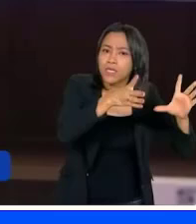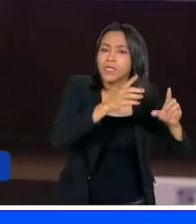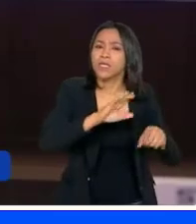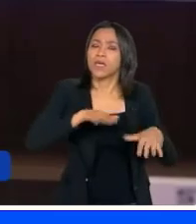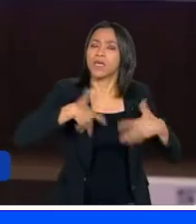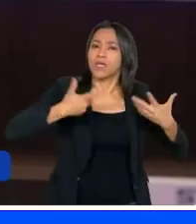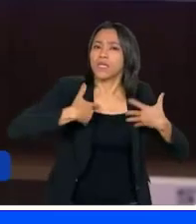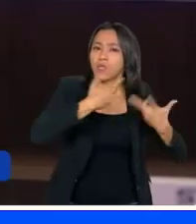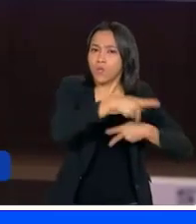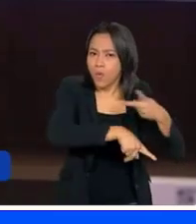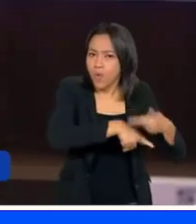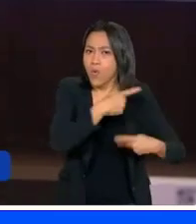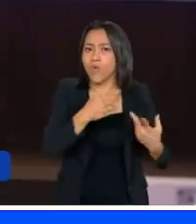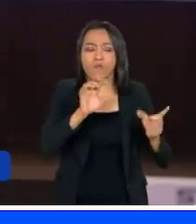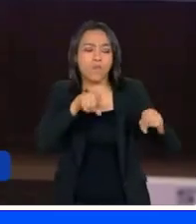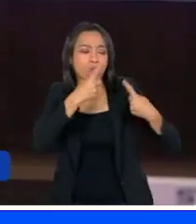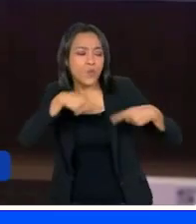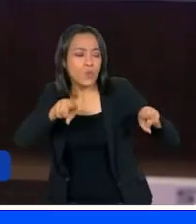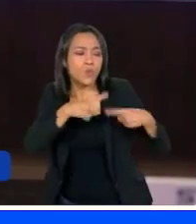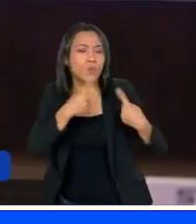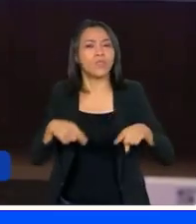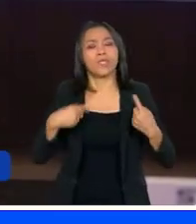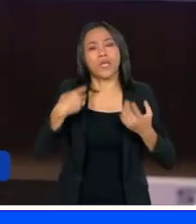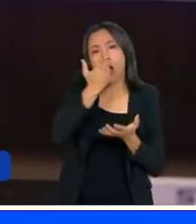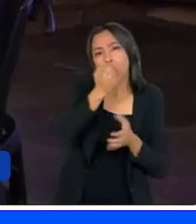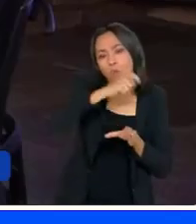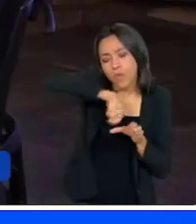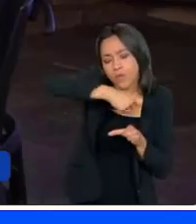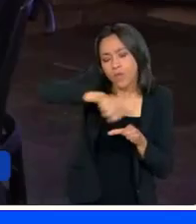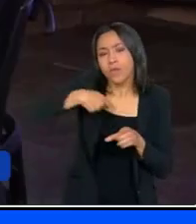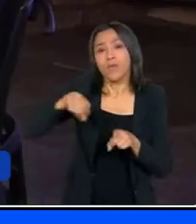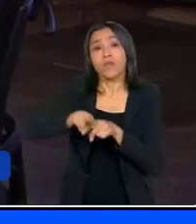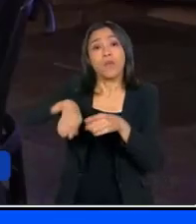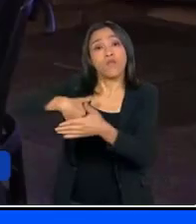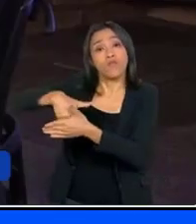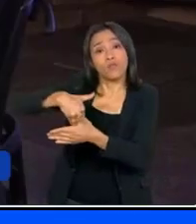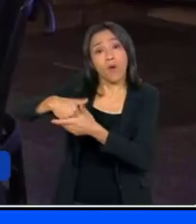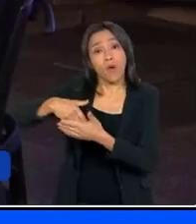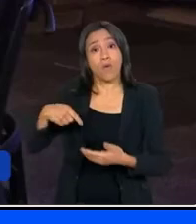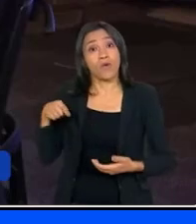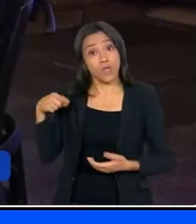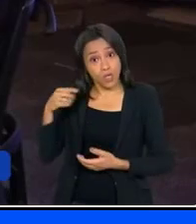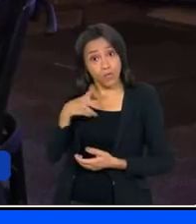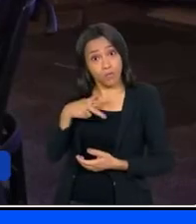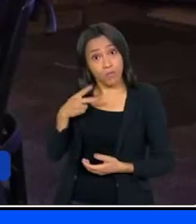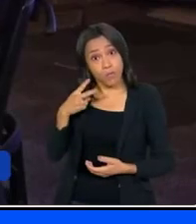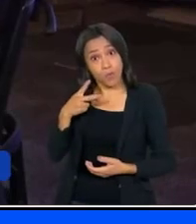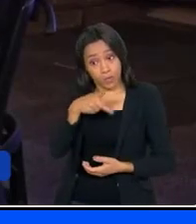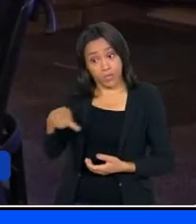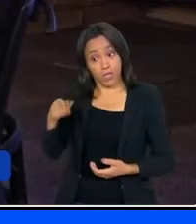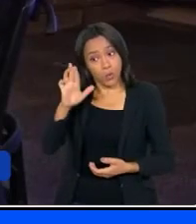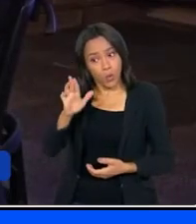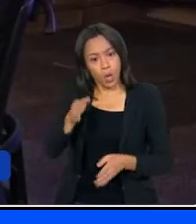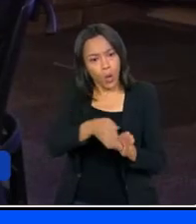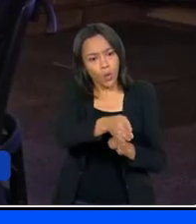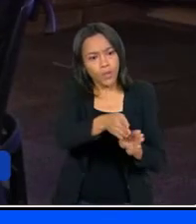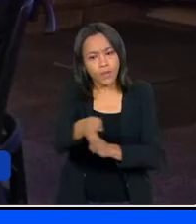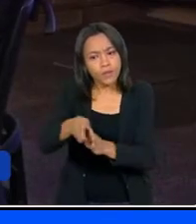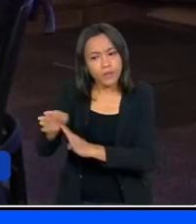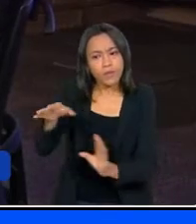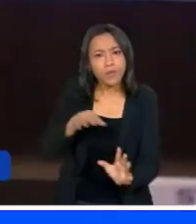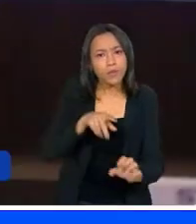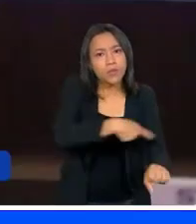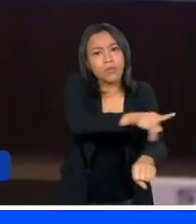música, nossa culinária, o nosso futebol, como falamos, e ver o presidente Lula orientando o mundo a ter sobriedade, serenidade,